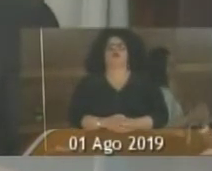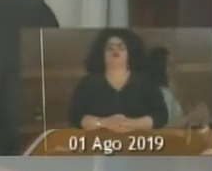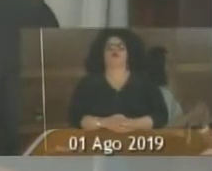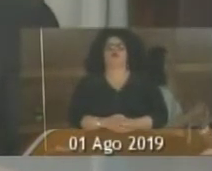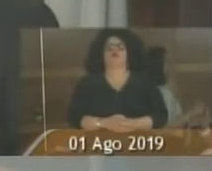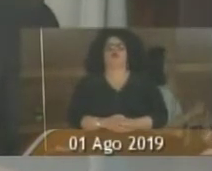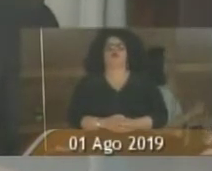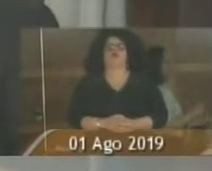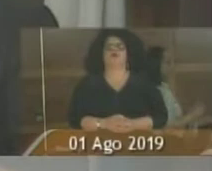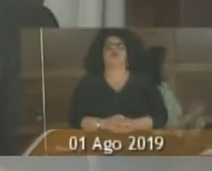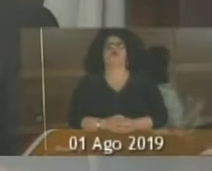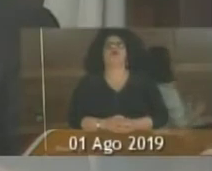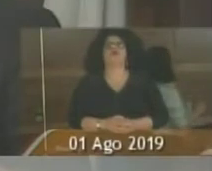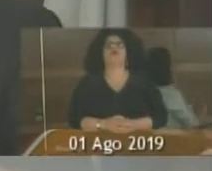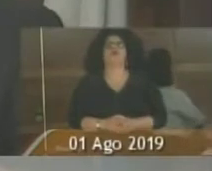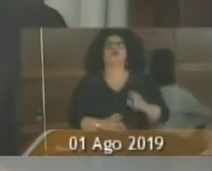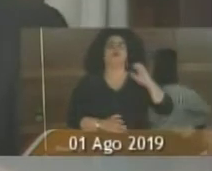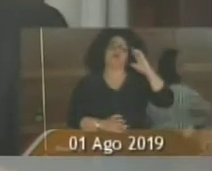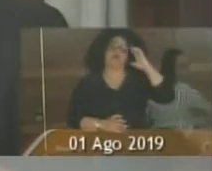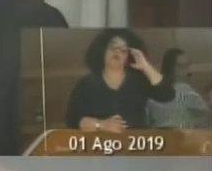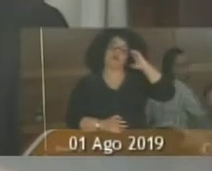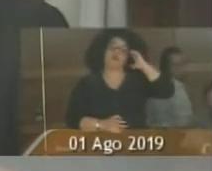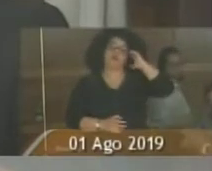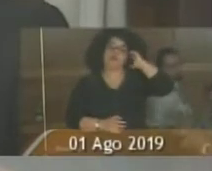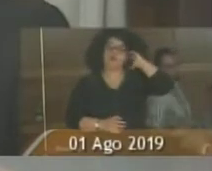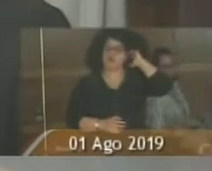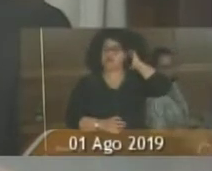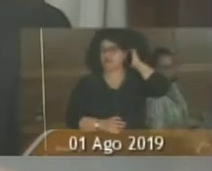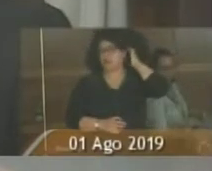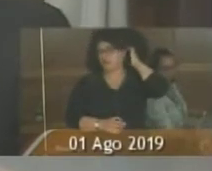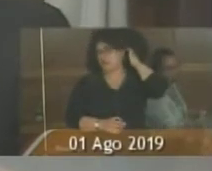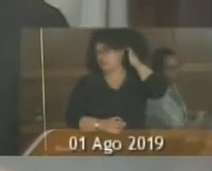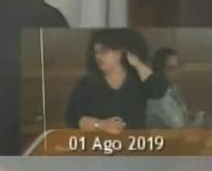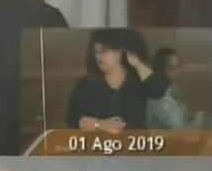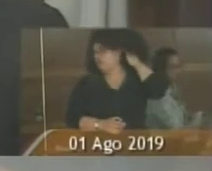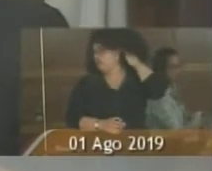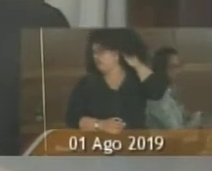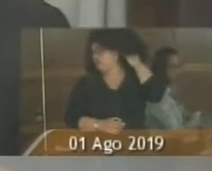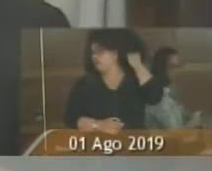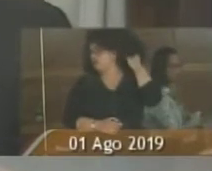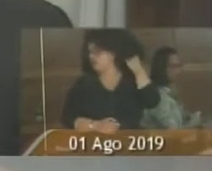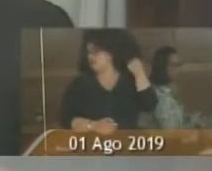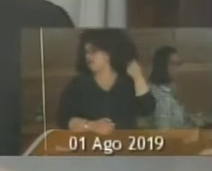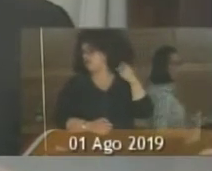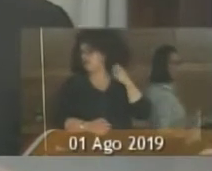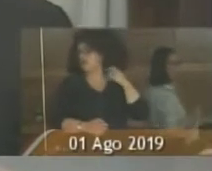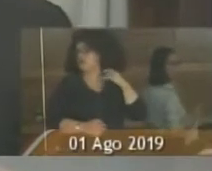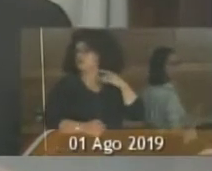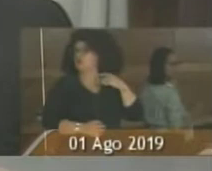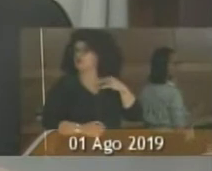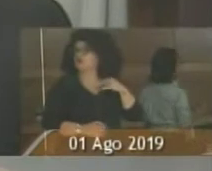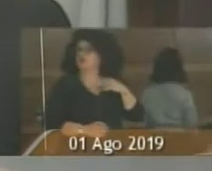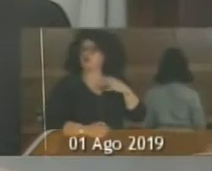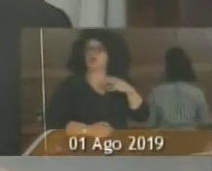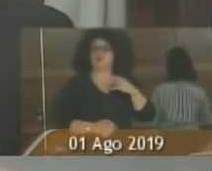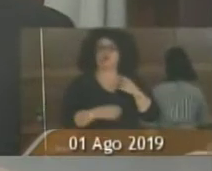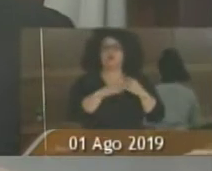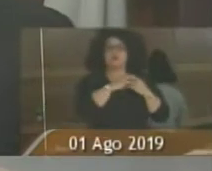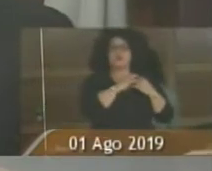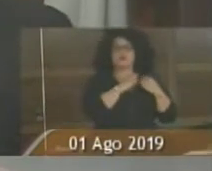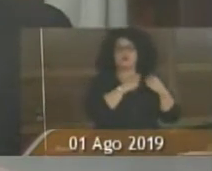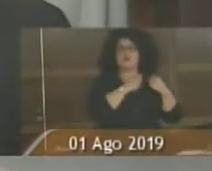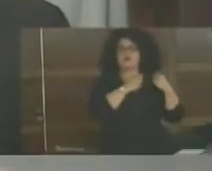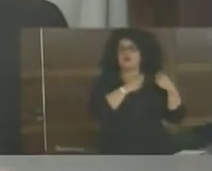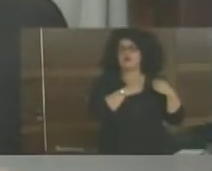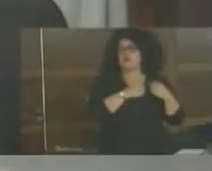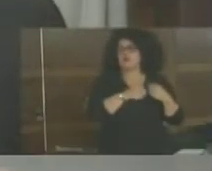Está sempre aí, né, Buiú? Em todas as festas, todas as redes sociais, defendendo o seu lado, tá certo. Todos têm o direito. E